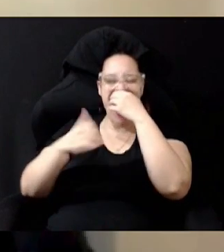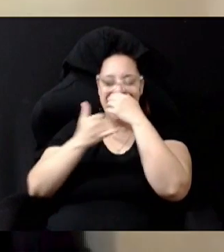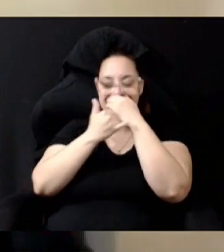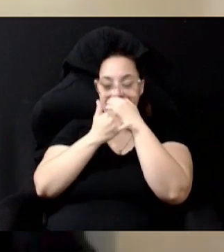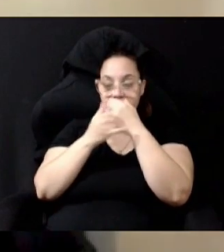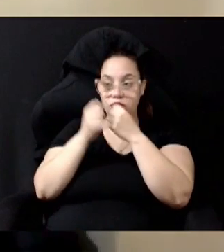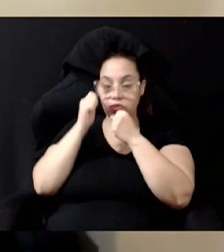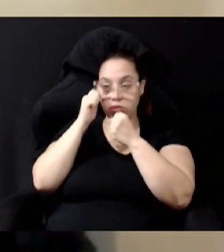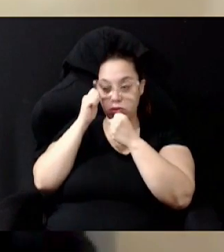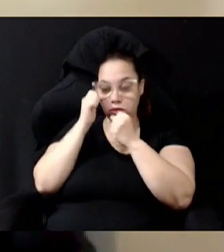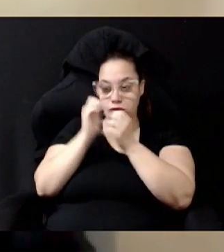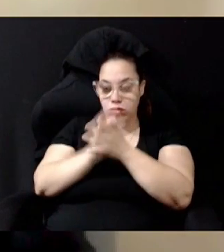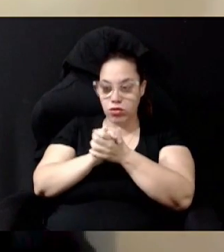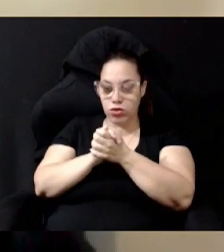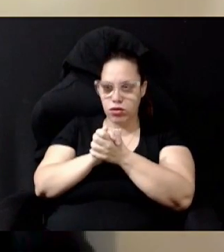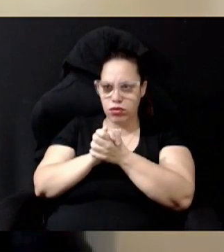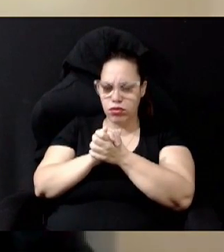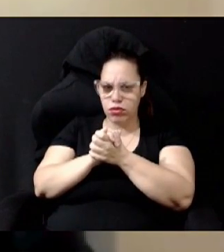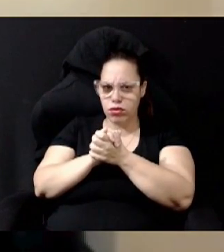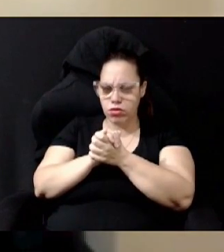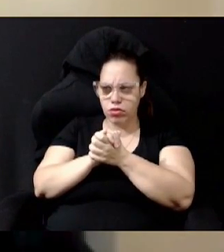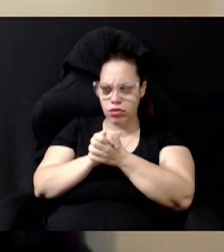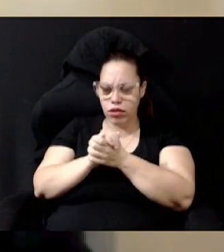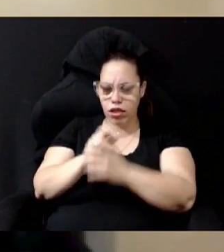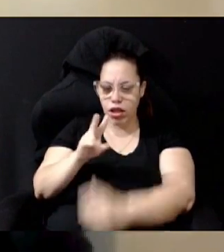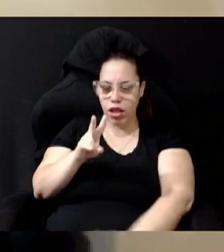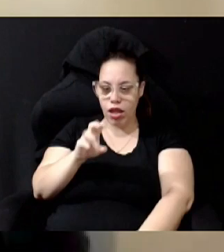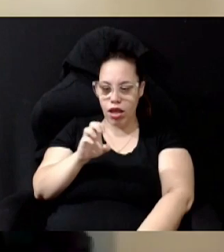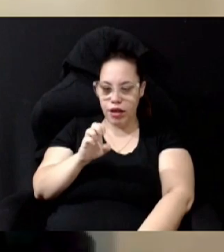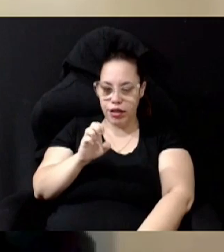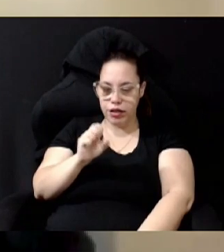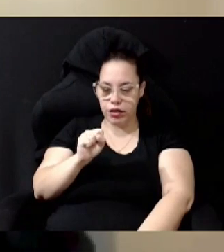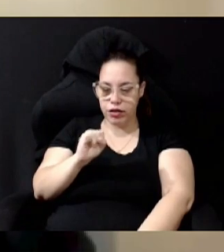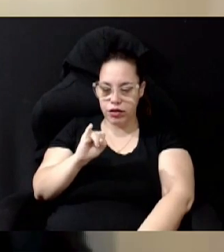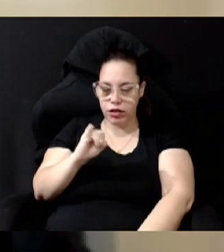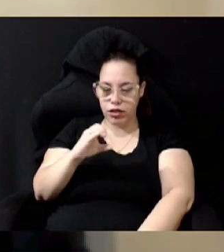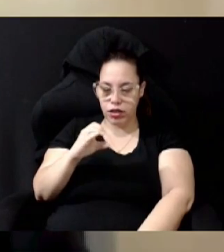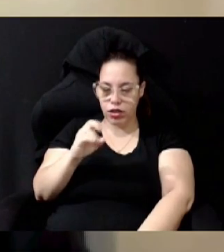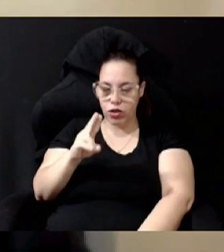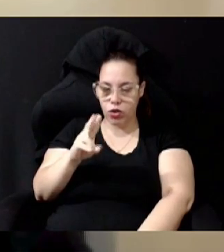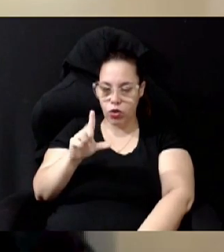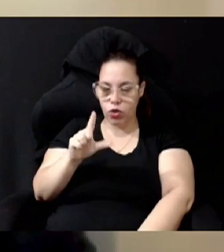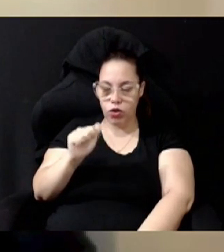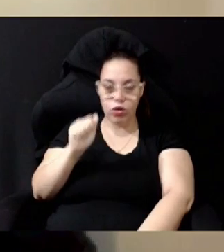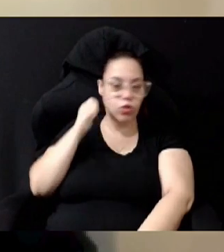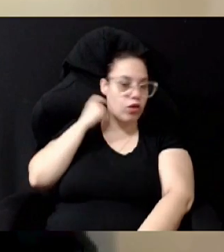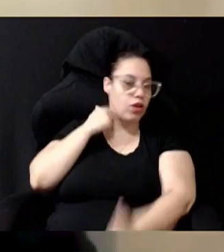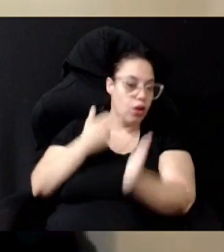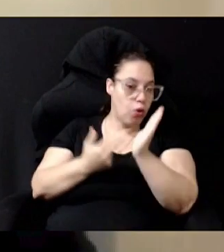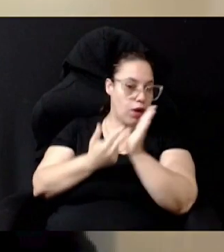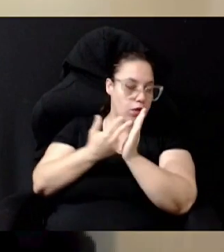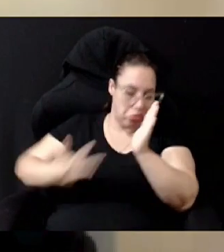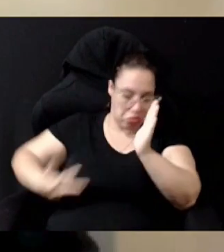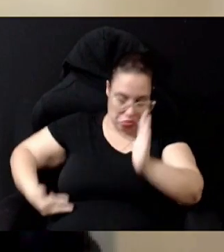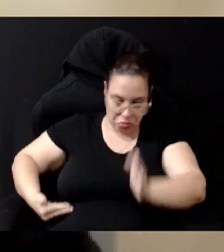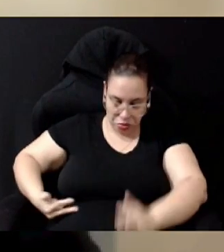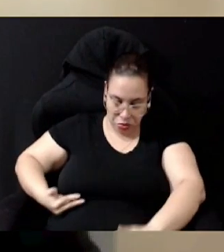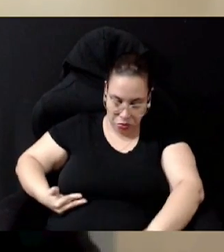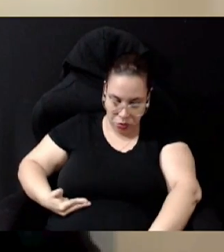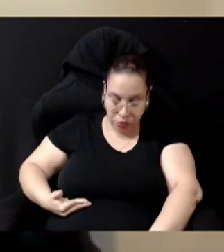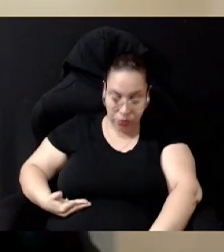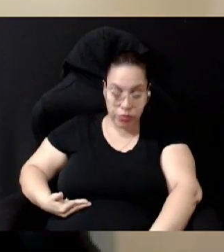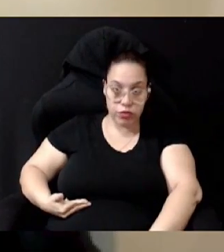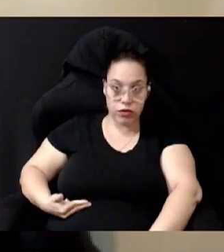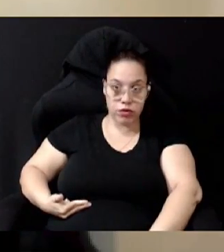vesícula, ela vai, trata essa crise de vesícula, às vezes até opera. Mas operou